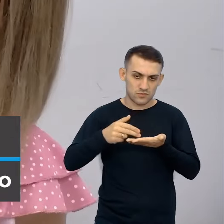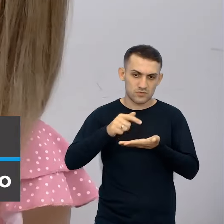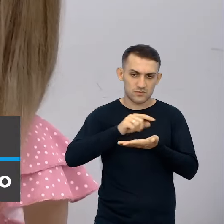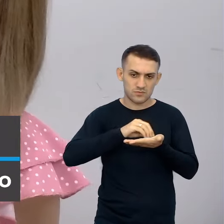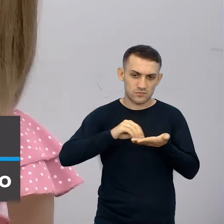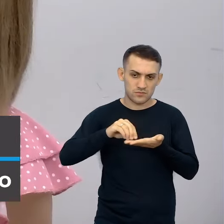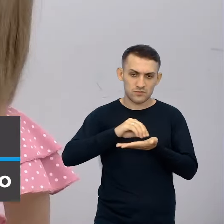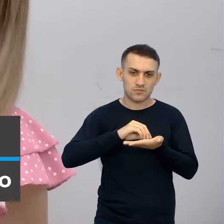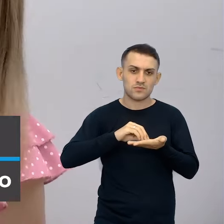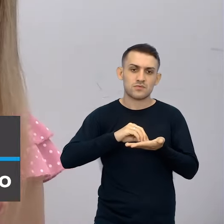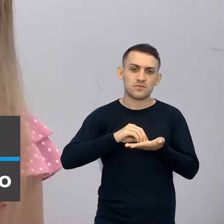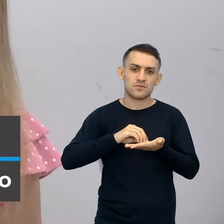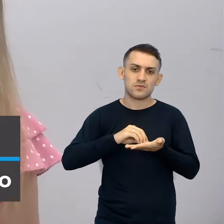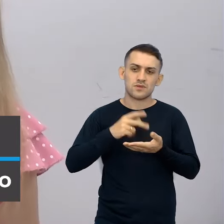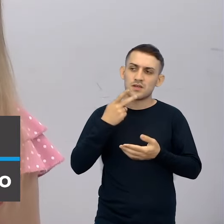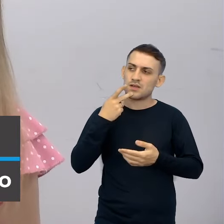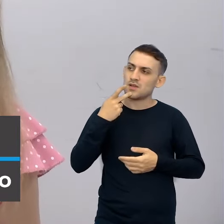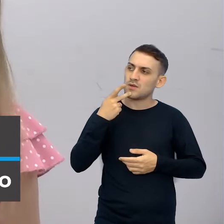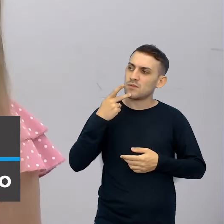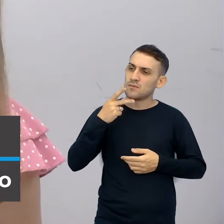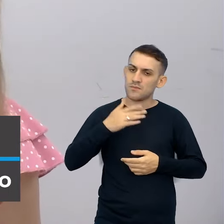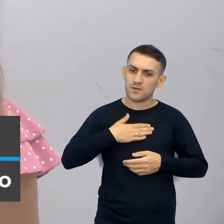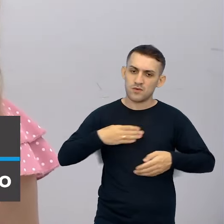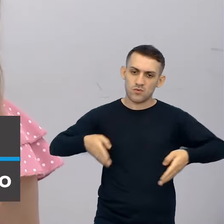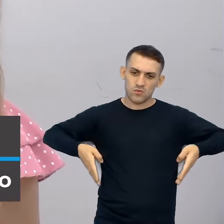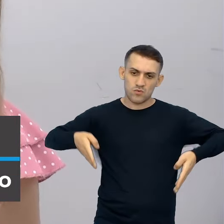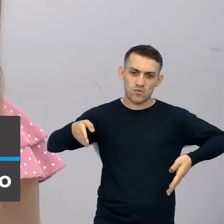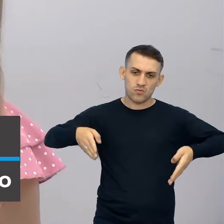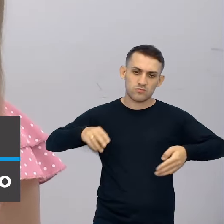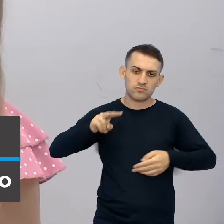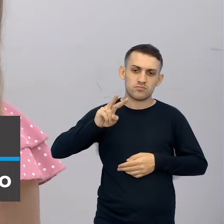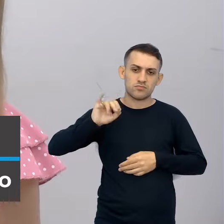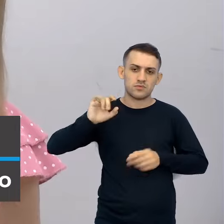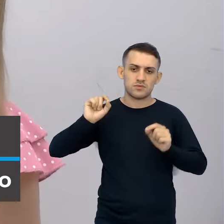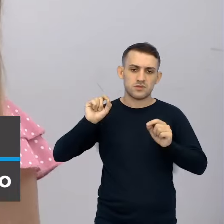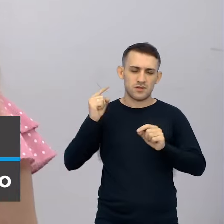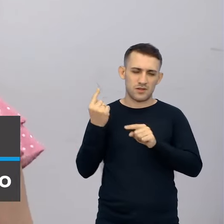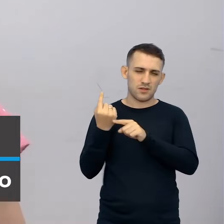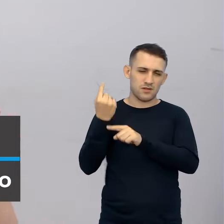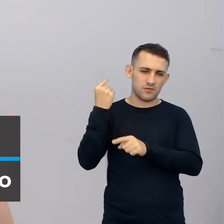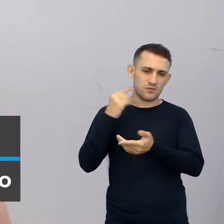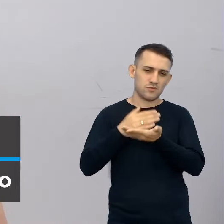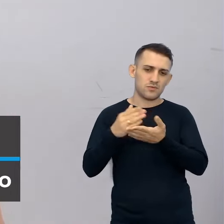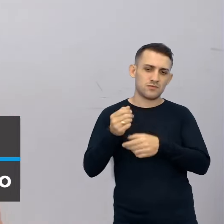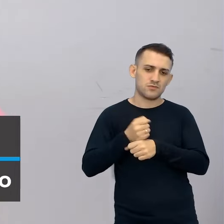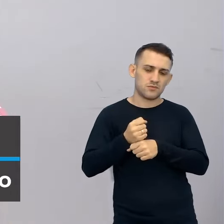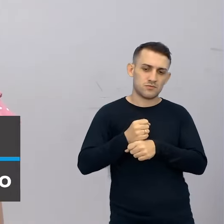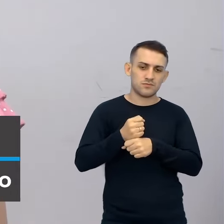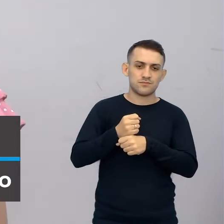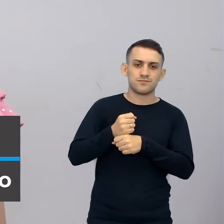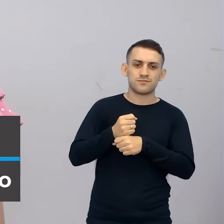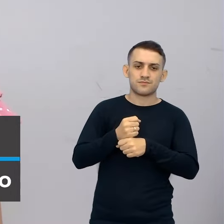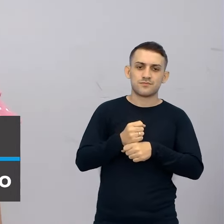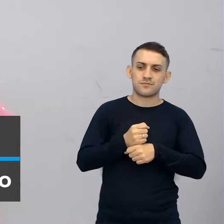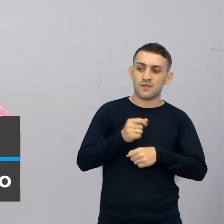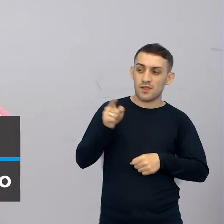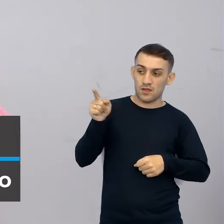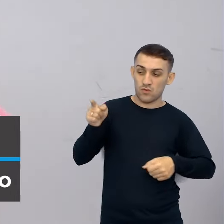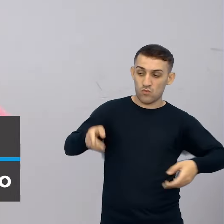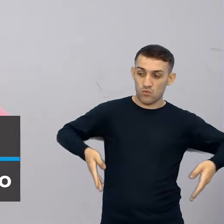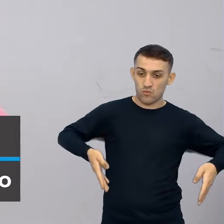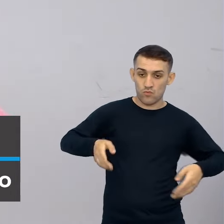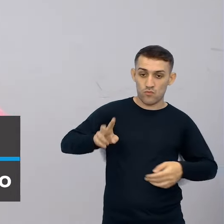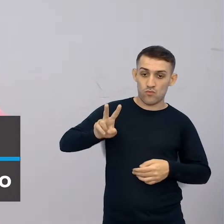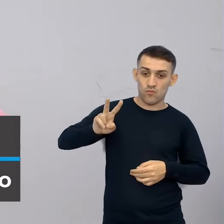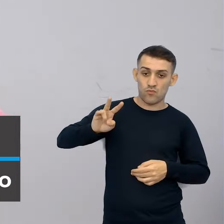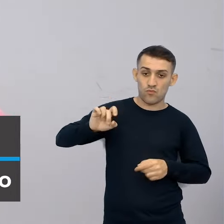assim, meu robô vai... Olha, isso foi lá no comecinho do ano, né? Que a gente ainda estava lá.